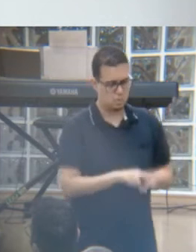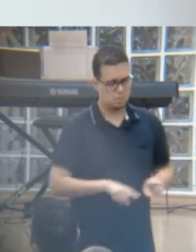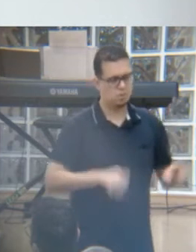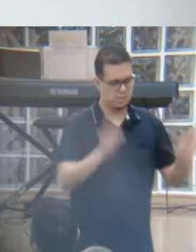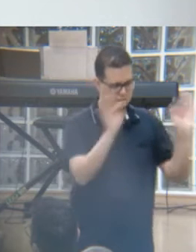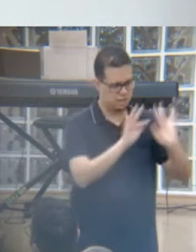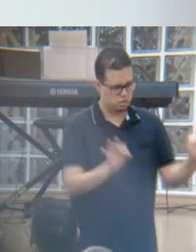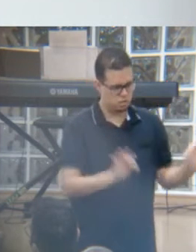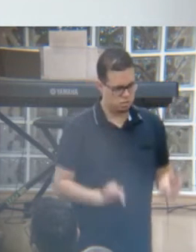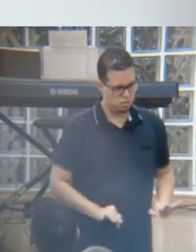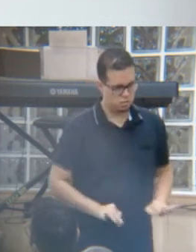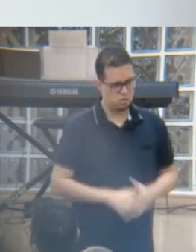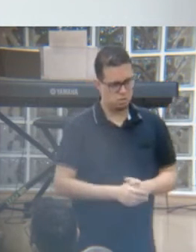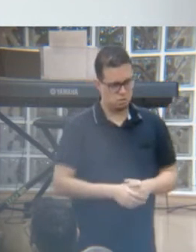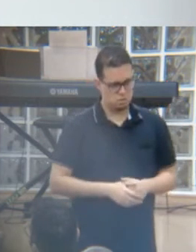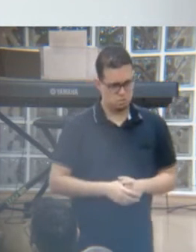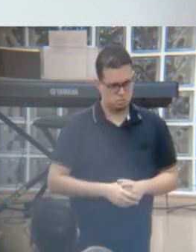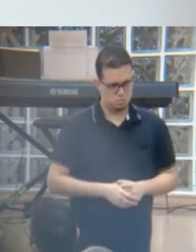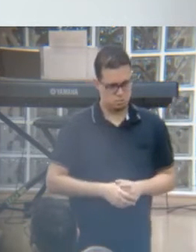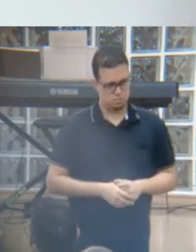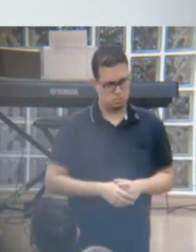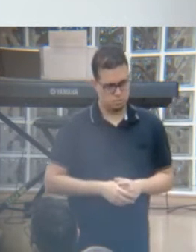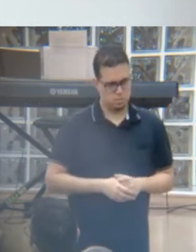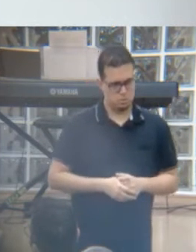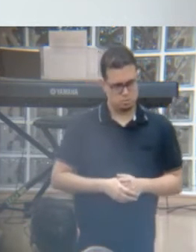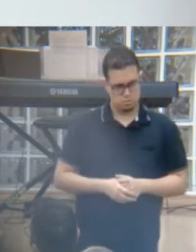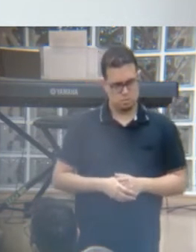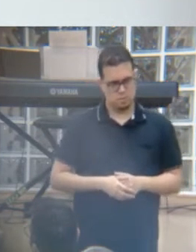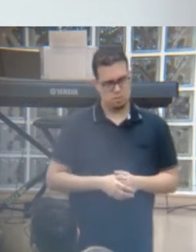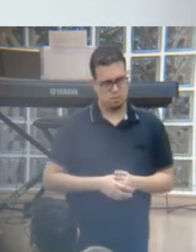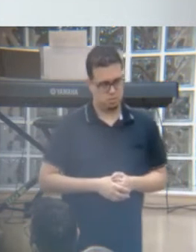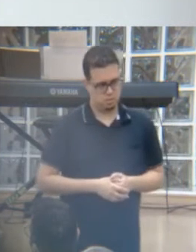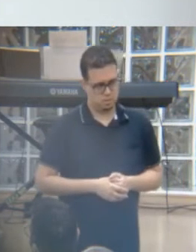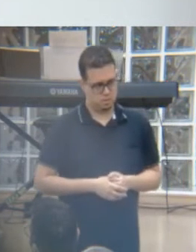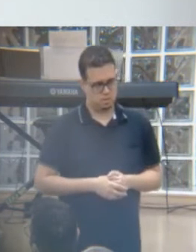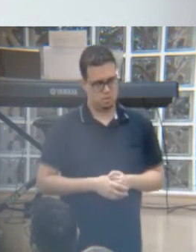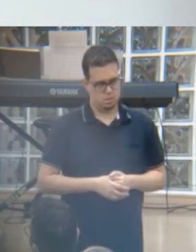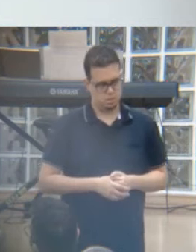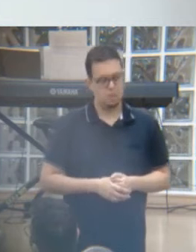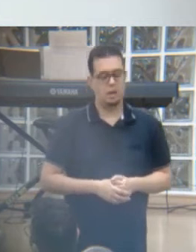Isto porque considerava que ele era o responsável pela chuva.